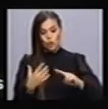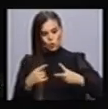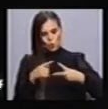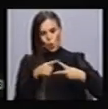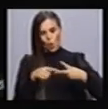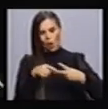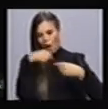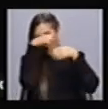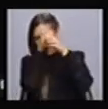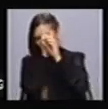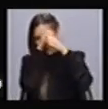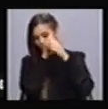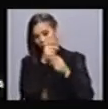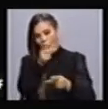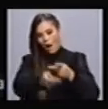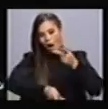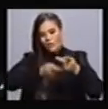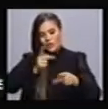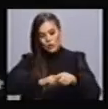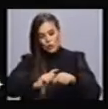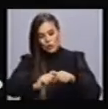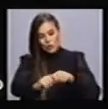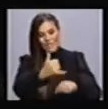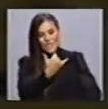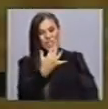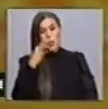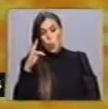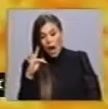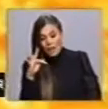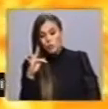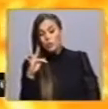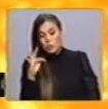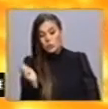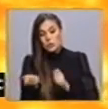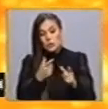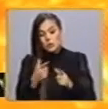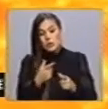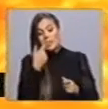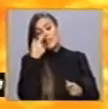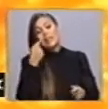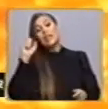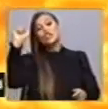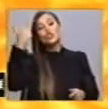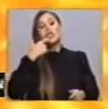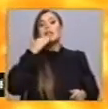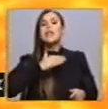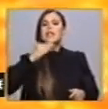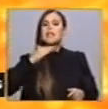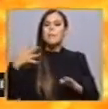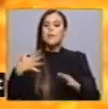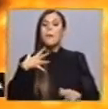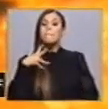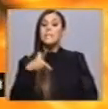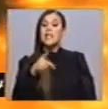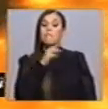telescópios examinaram, durante algum tempo, 24 estrelas com massas parecidas com o Sol e com uma idade de aproximadamente de 1.000 milhões de